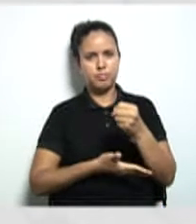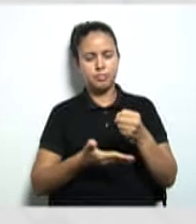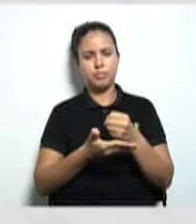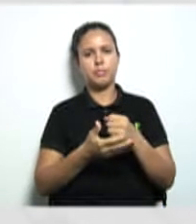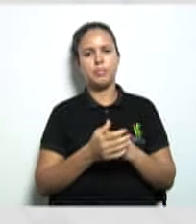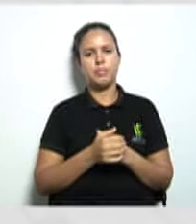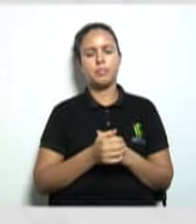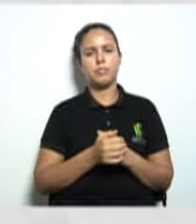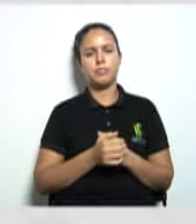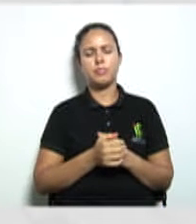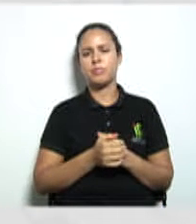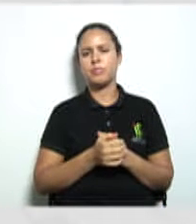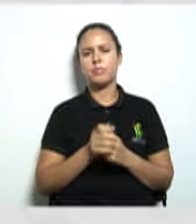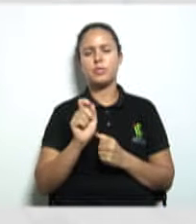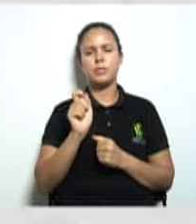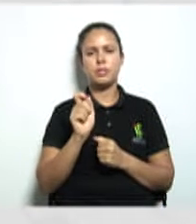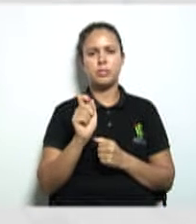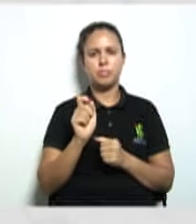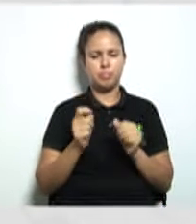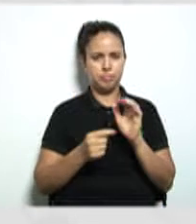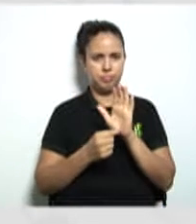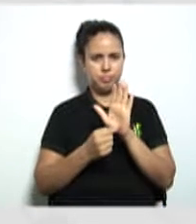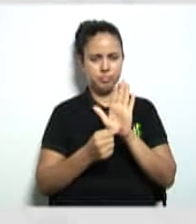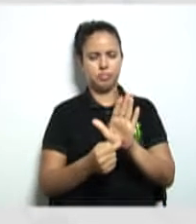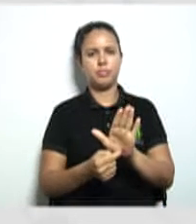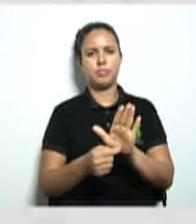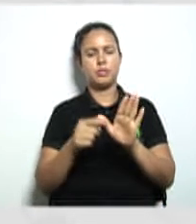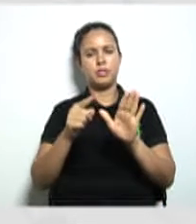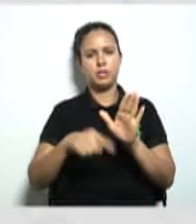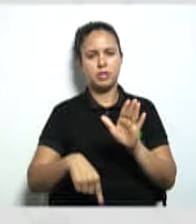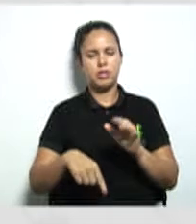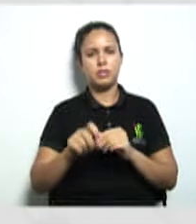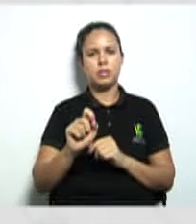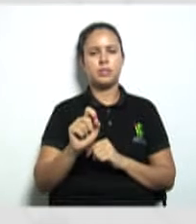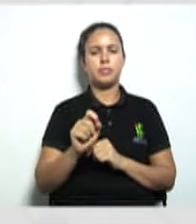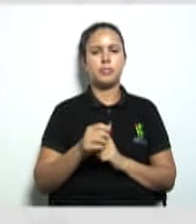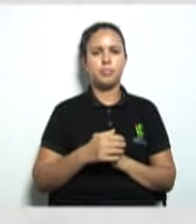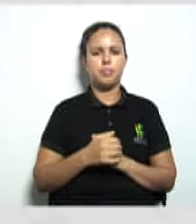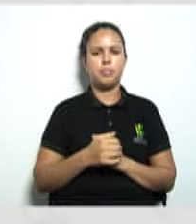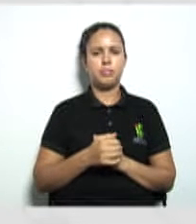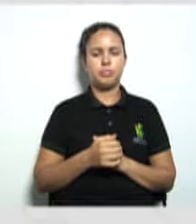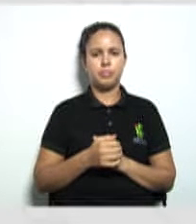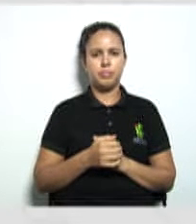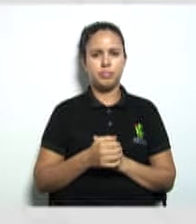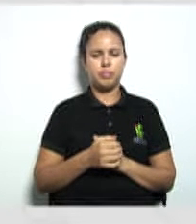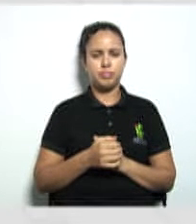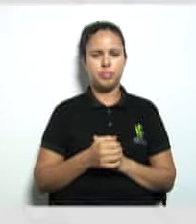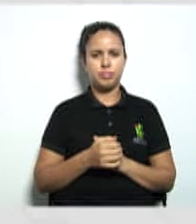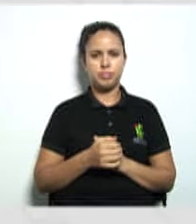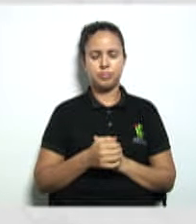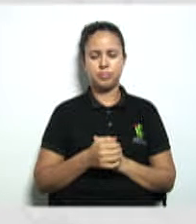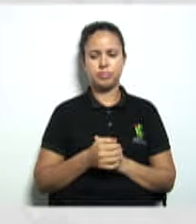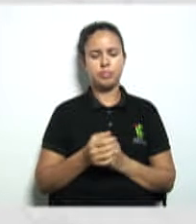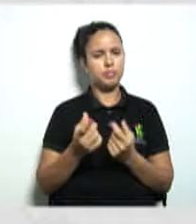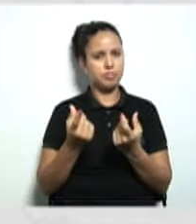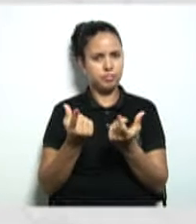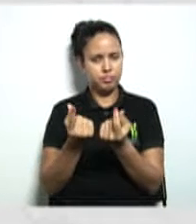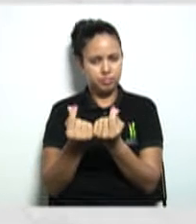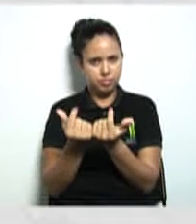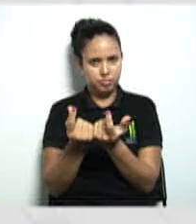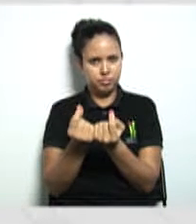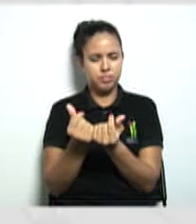Que traz o terceiro princípio? É a participação econômica dos